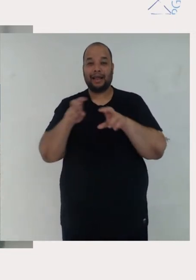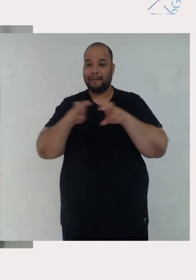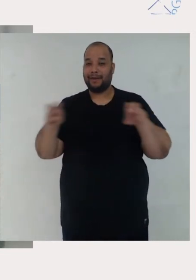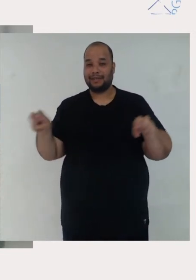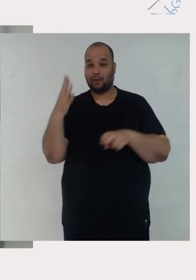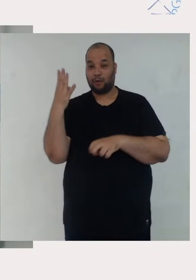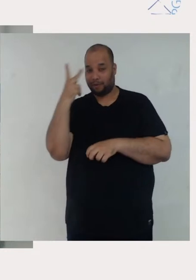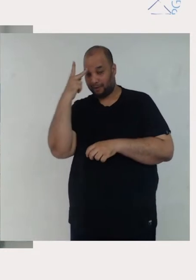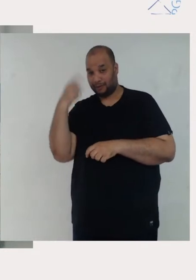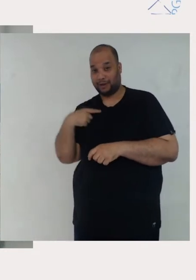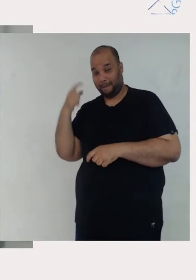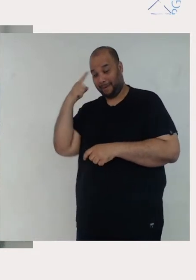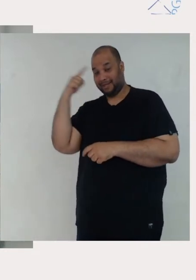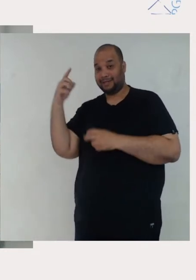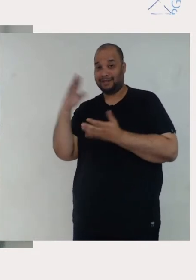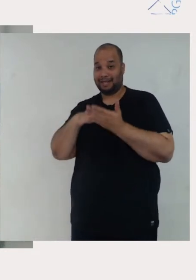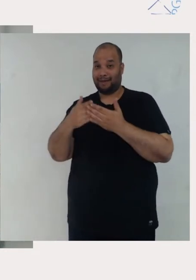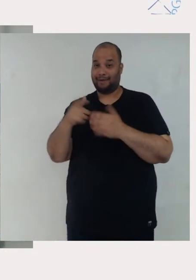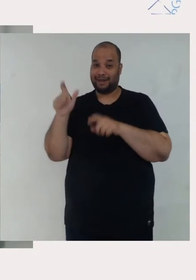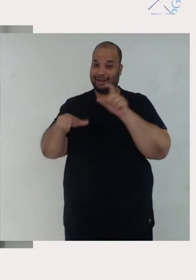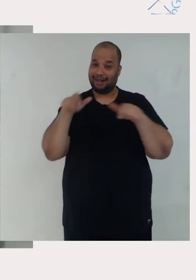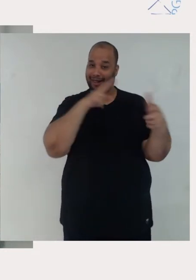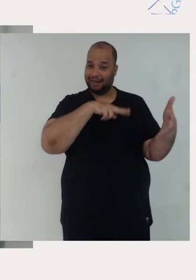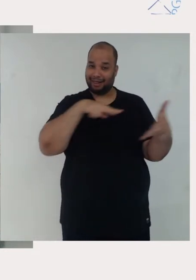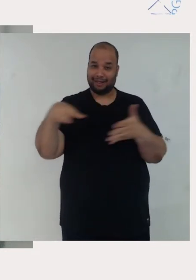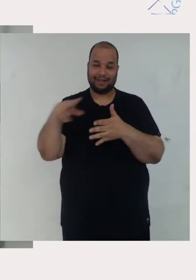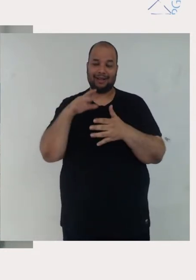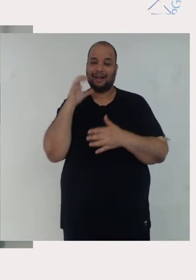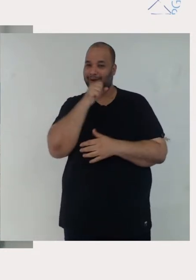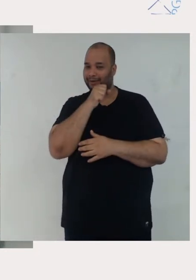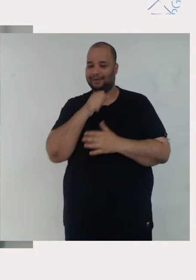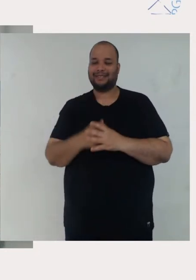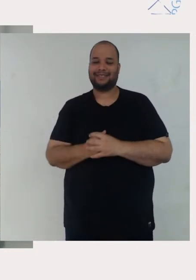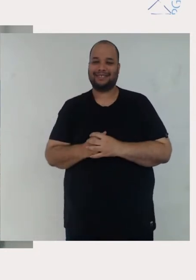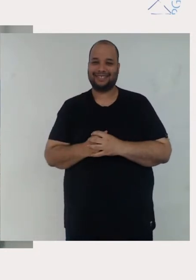4 pessoas aqui, eu estou tentando